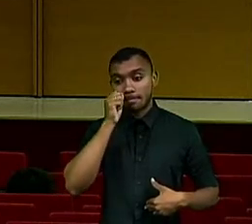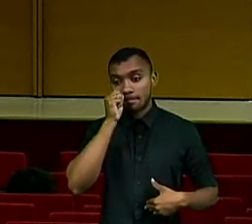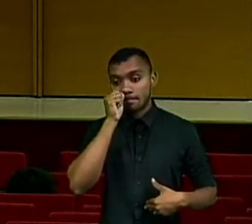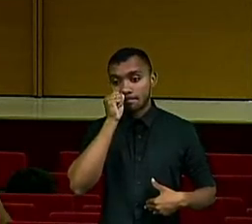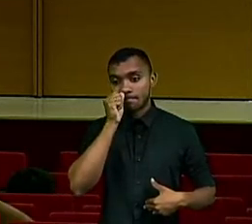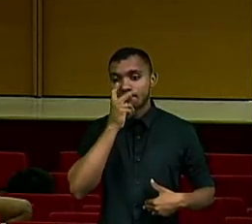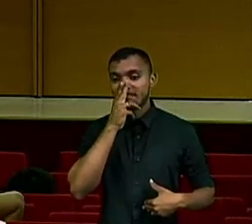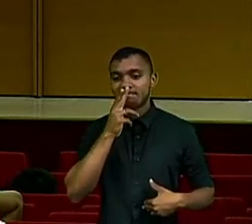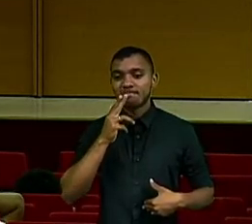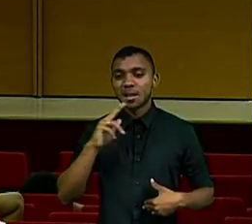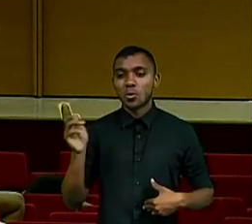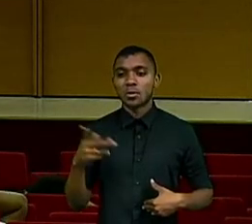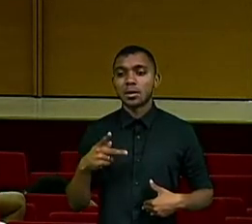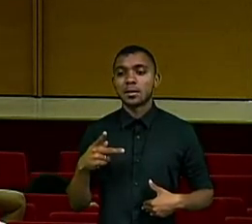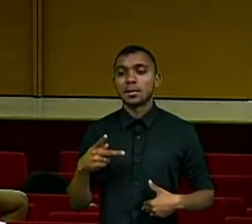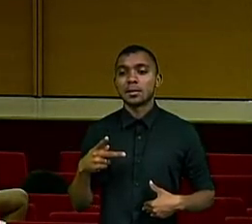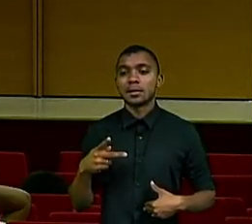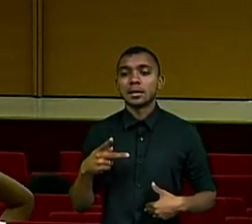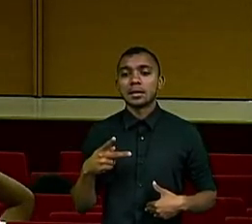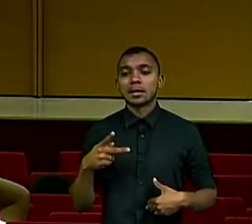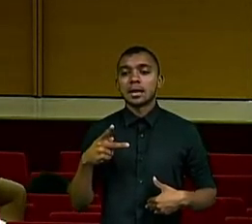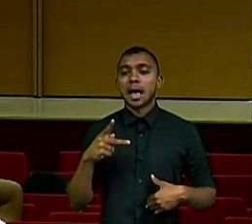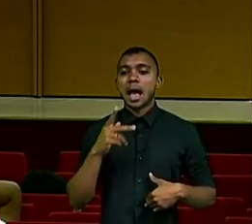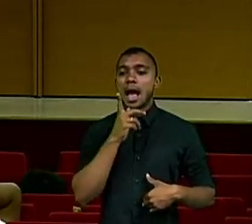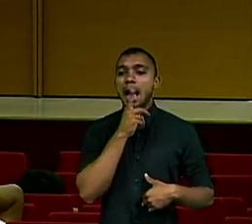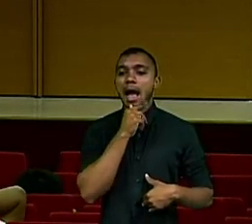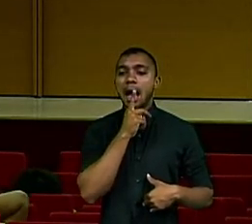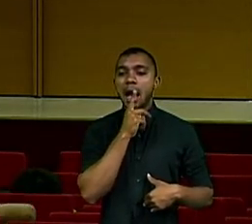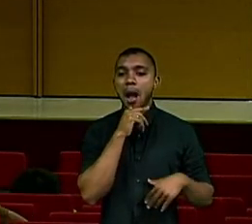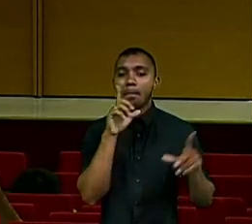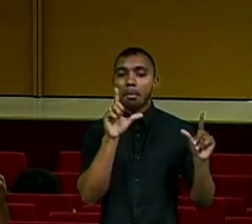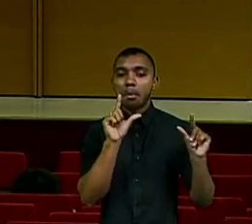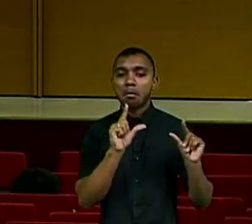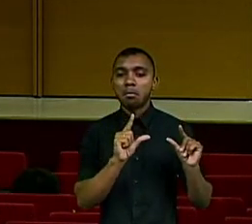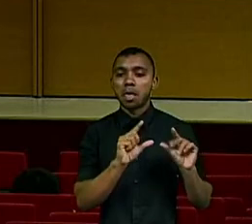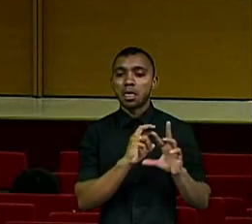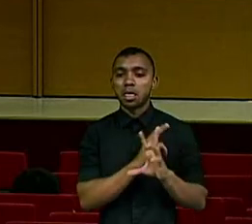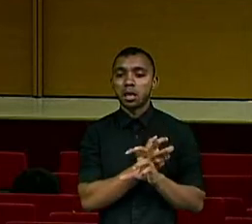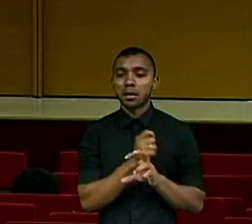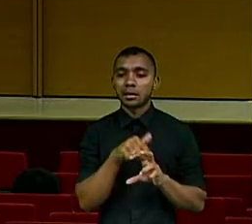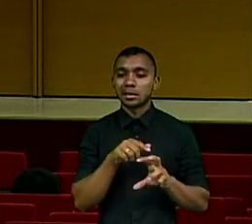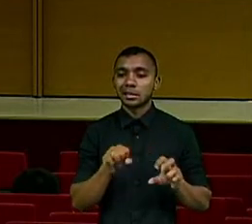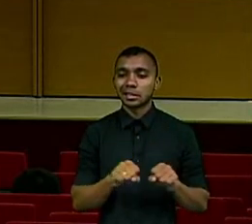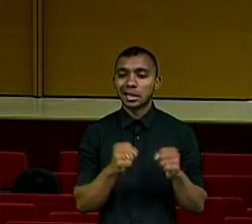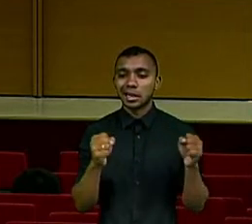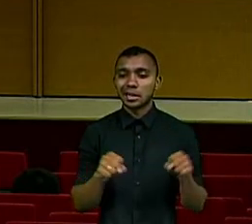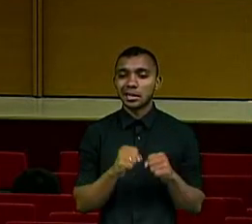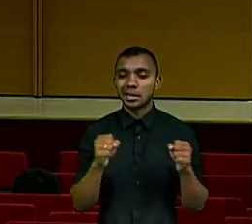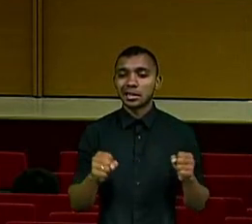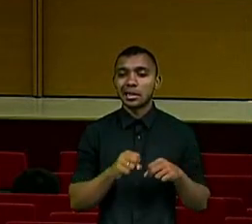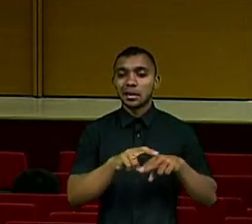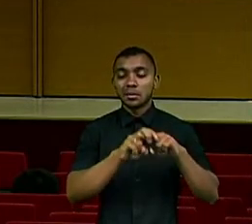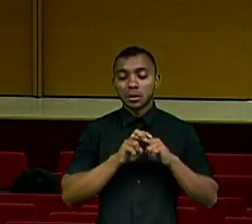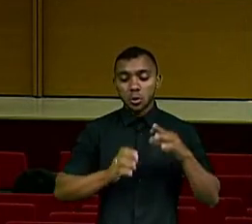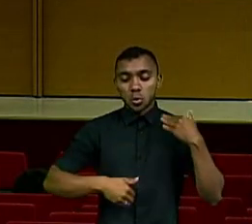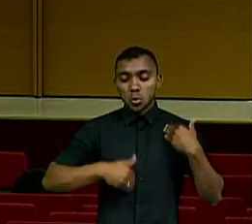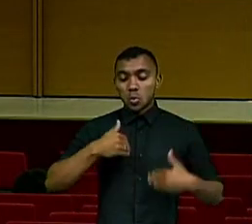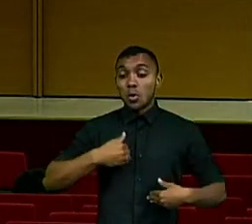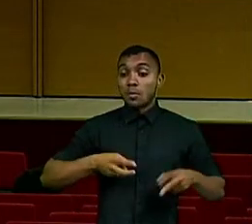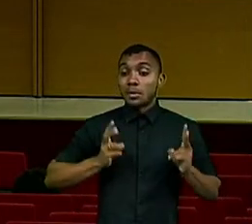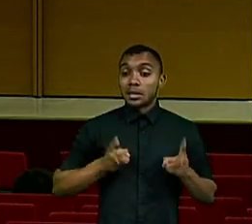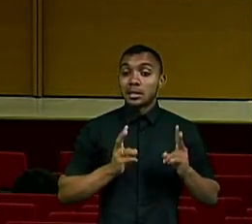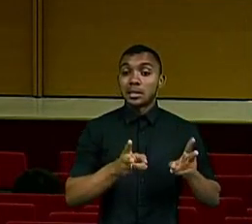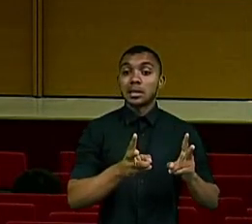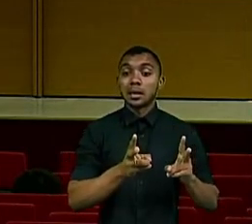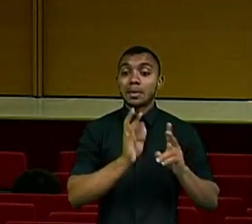o processo de desnaturação por isso que nosso corpo tem que se manter com a mesma